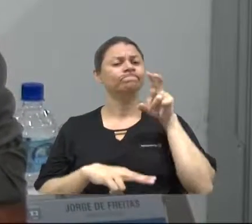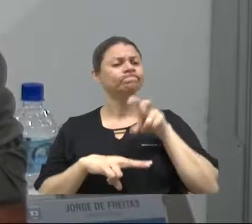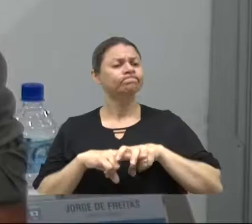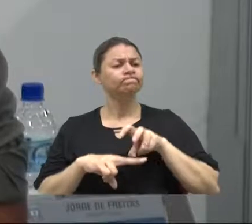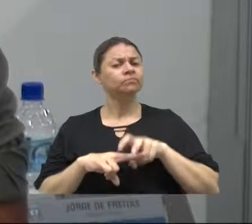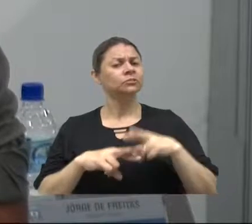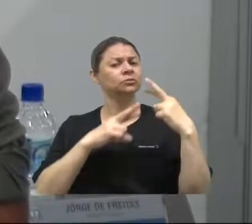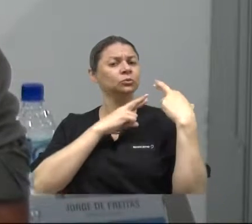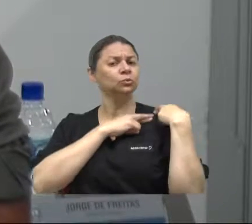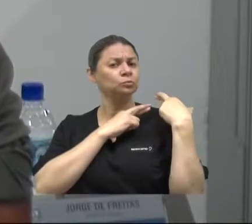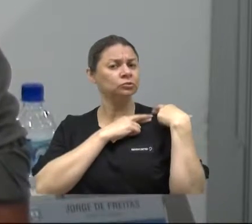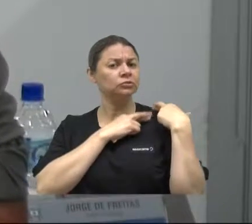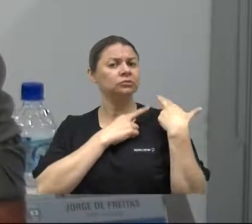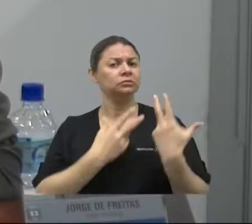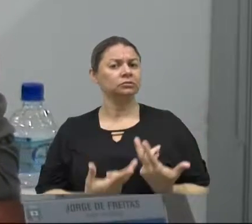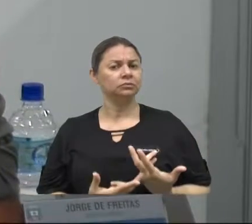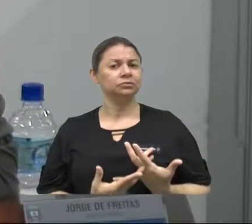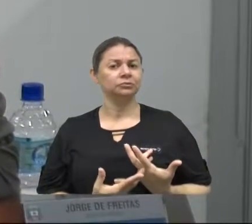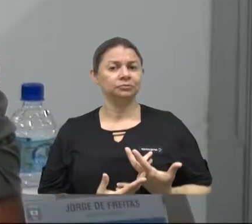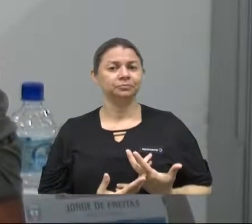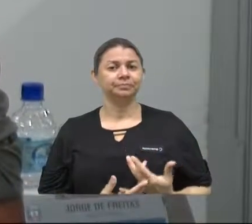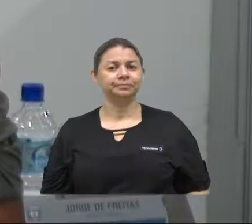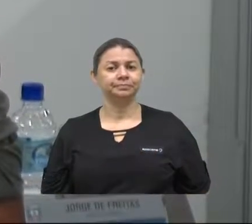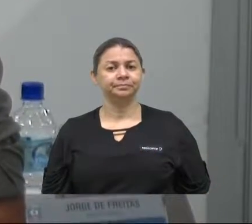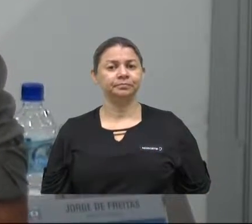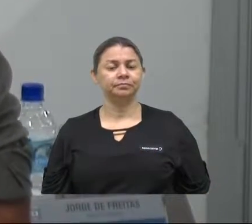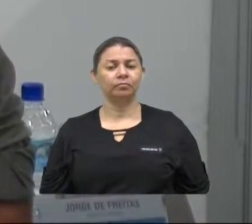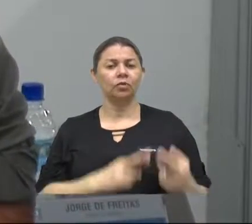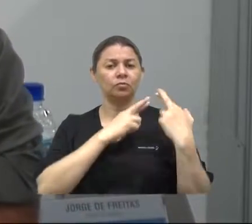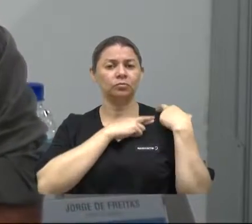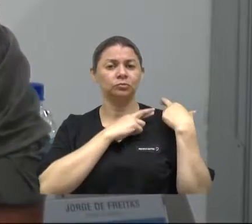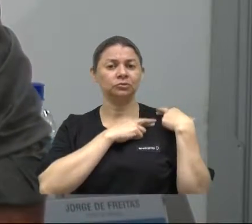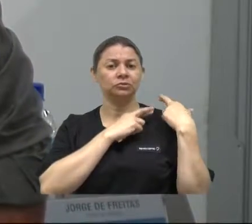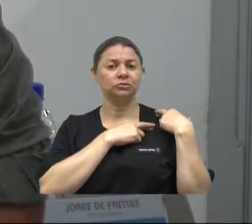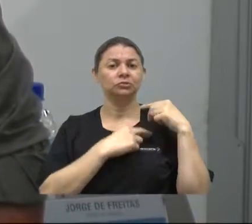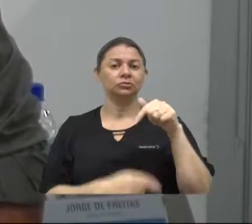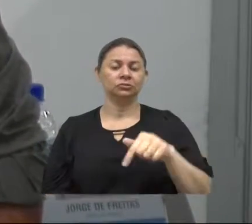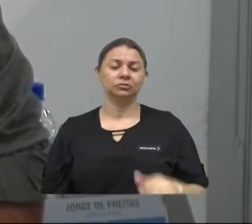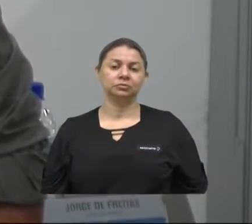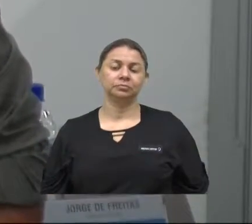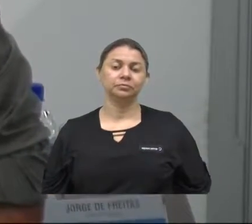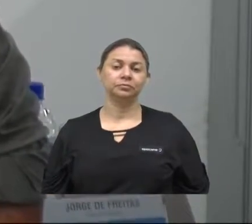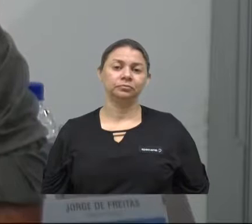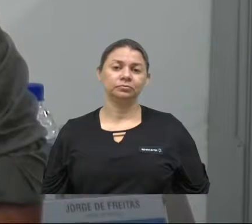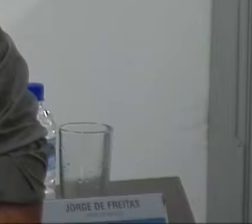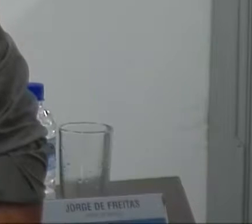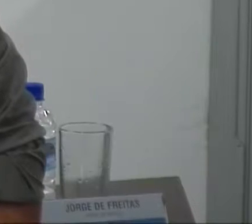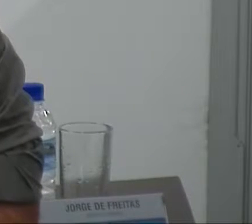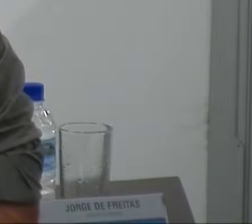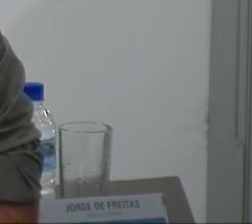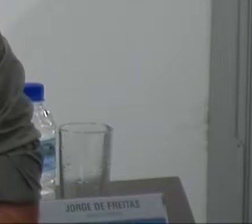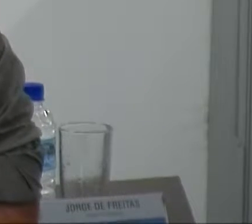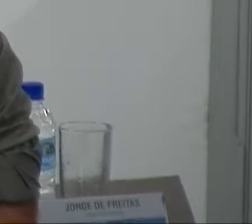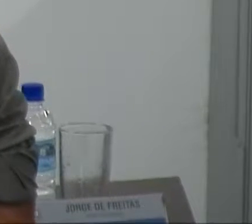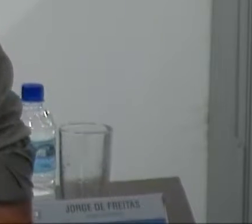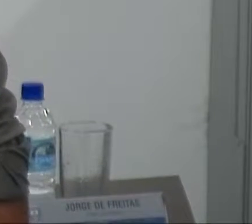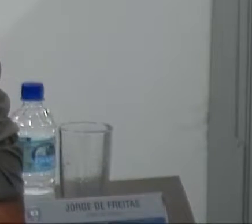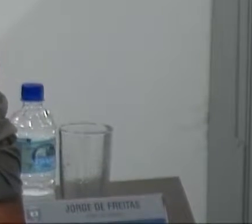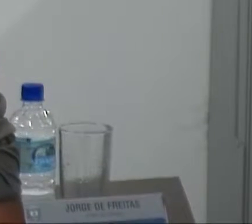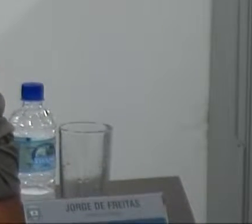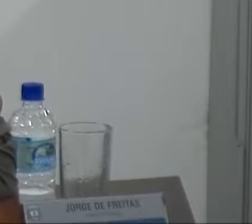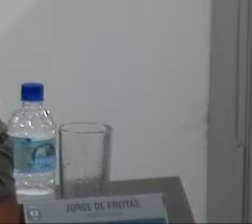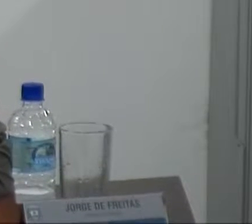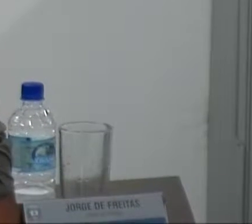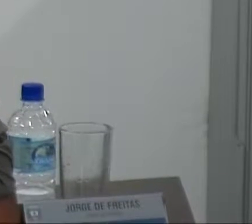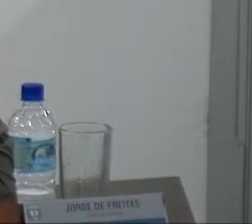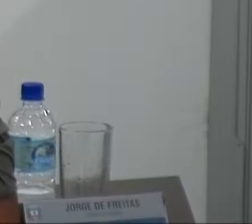presidente. Até porque o Newton já sentou e o Lemão já foi o primeiro secretário do Newton. Já participou da mesa. Então